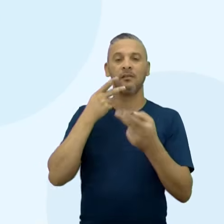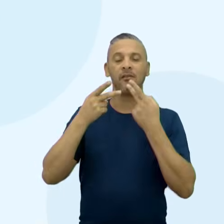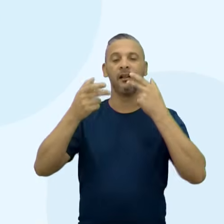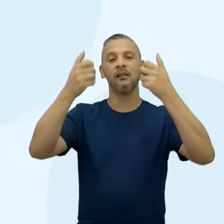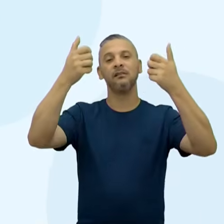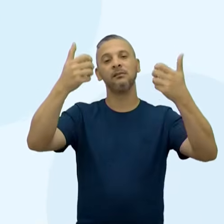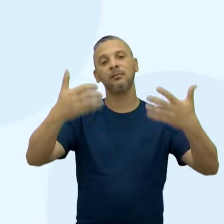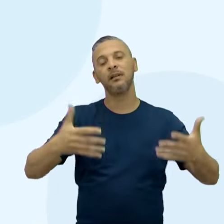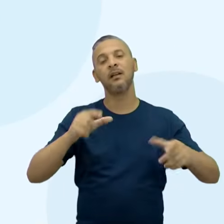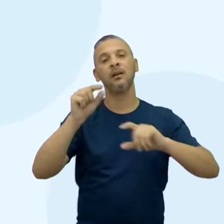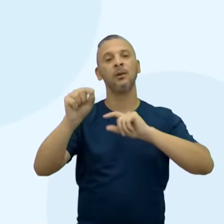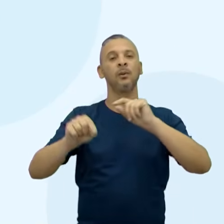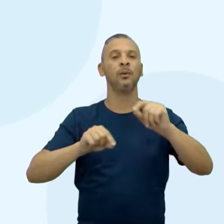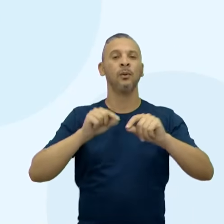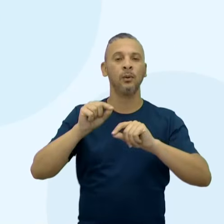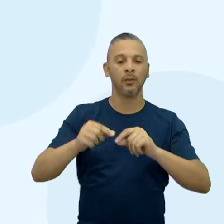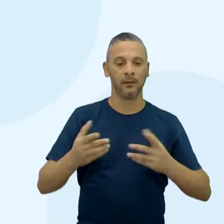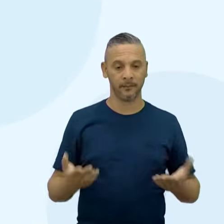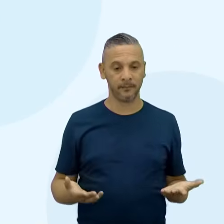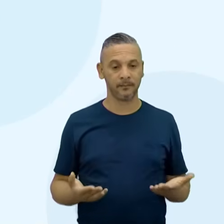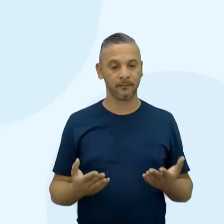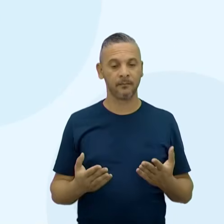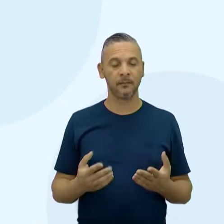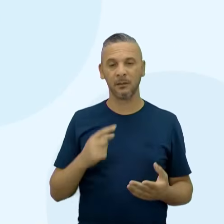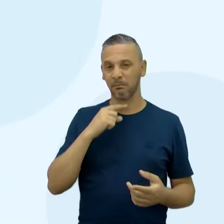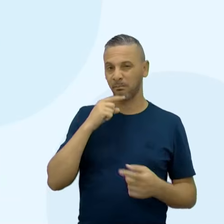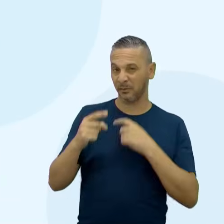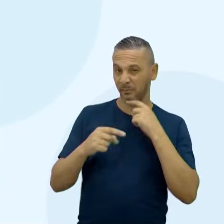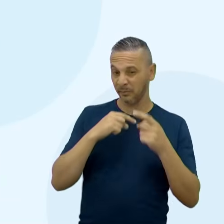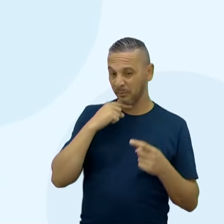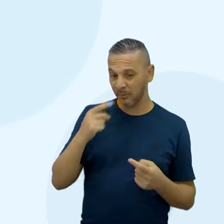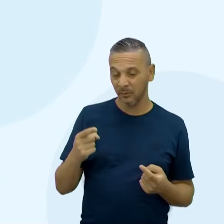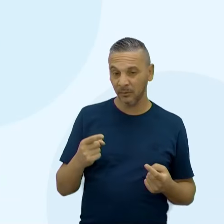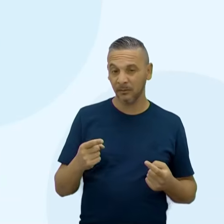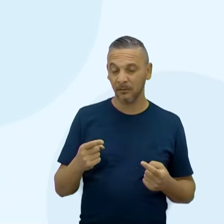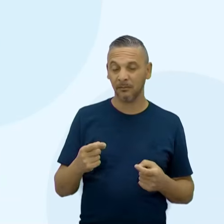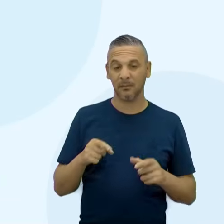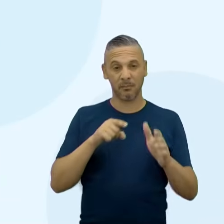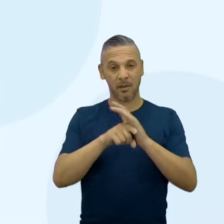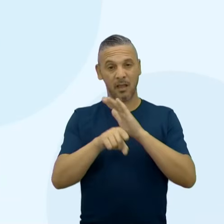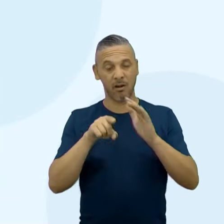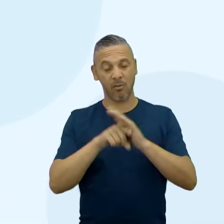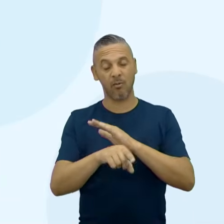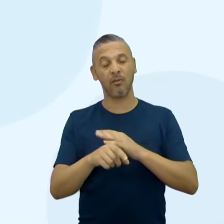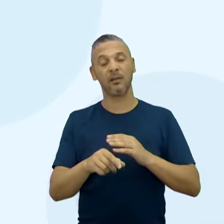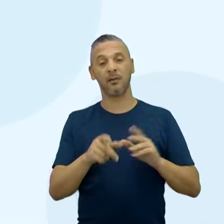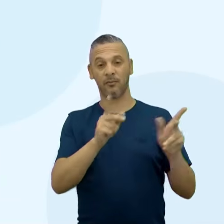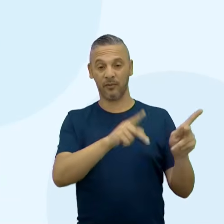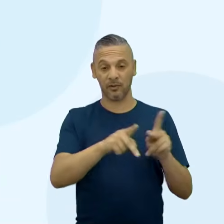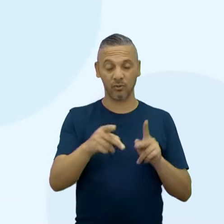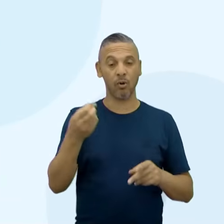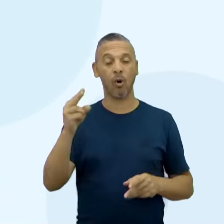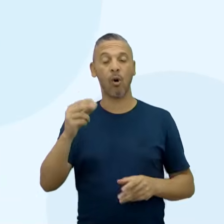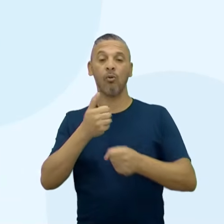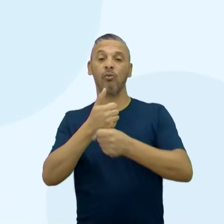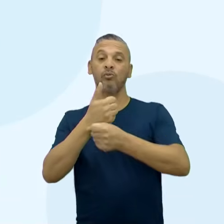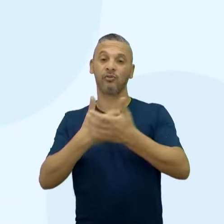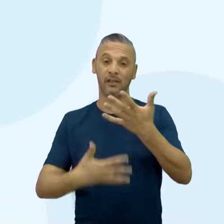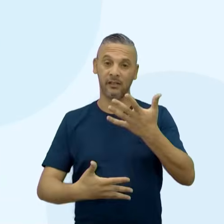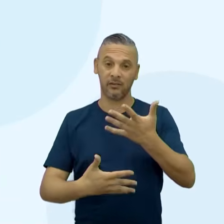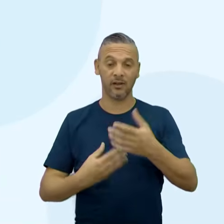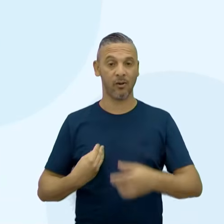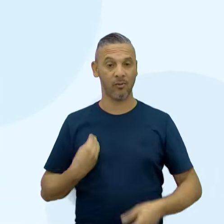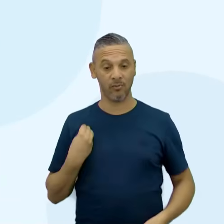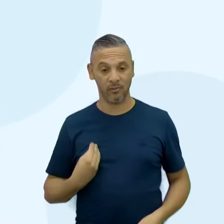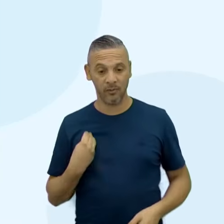de tudo que a gente falou durante as nossas aulas. As dúvidas você pode tirar com o seu professor lá na escola ou via chat aqui com a